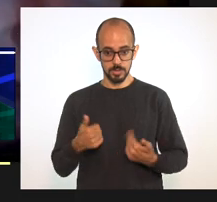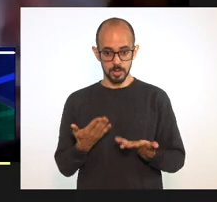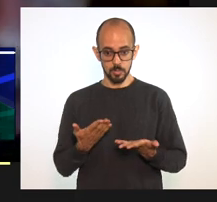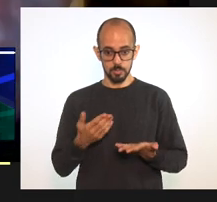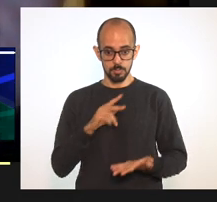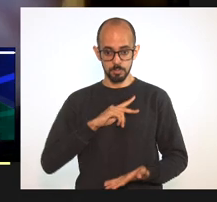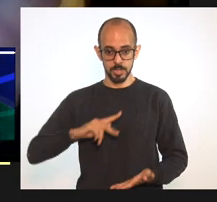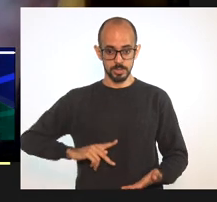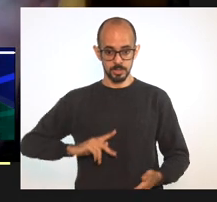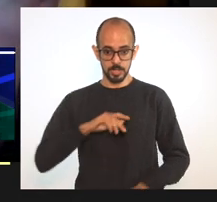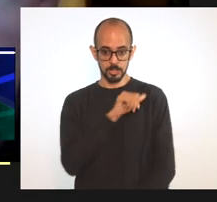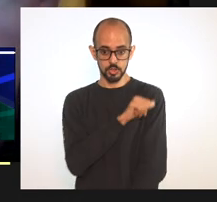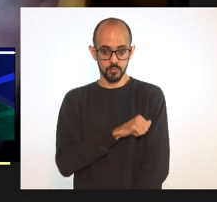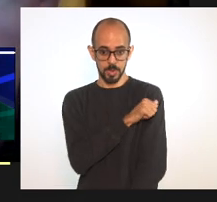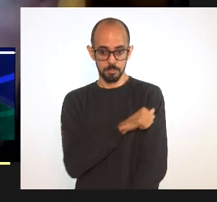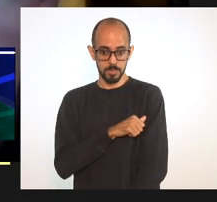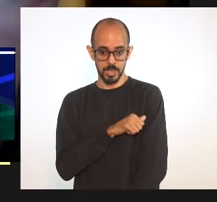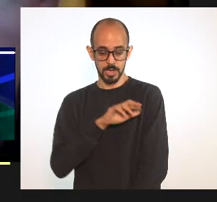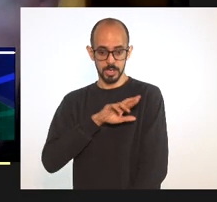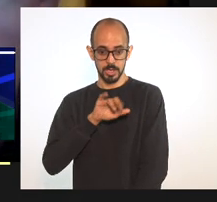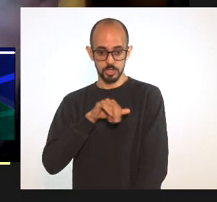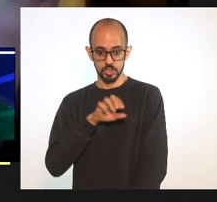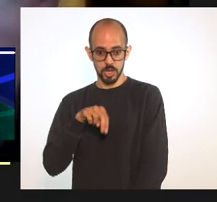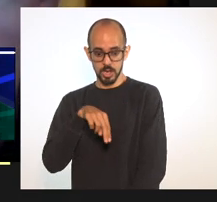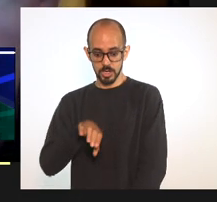Presidente, enfermeira Rejane,